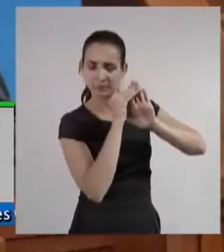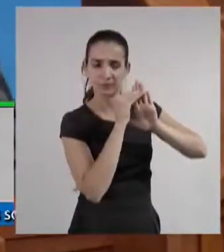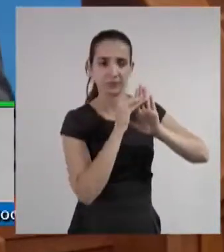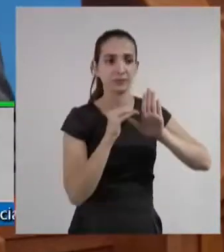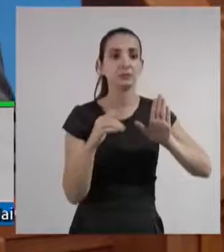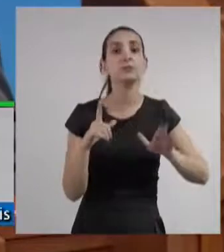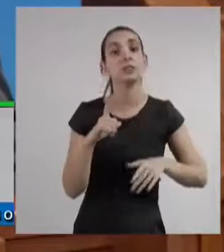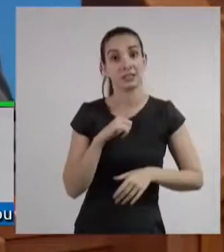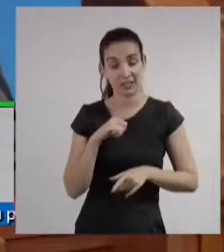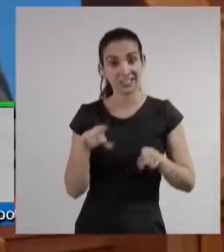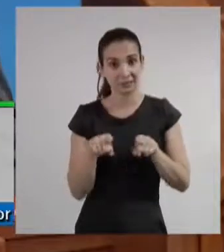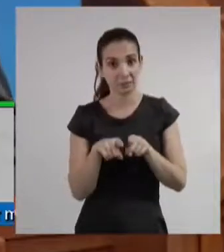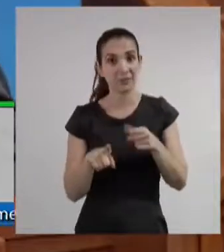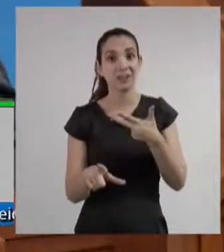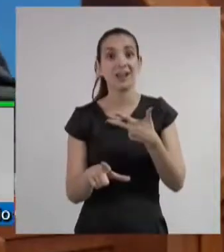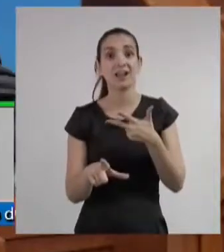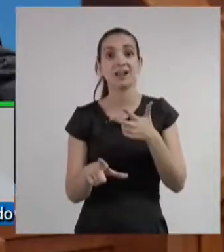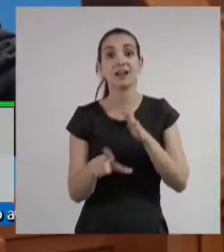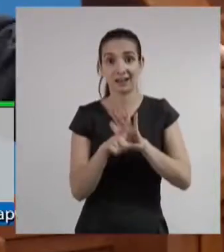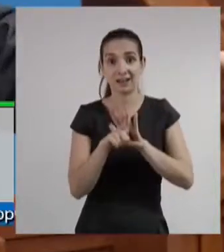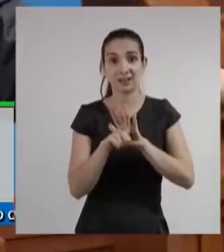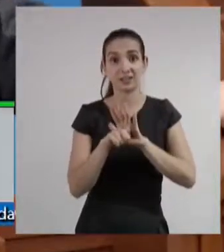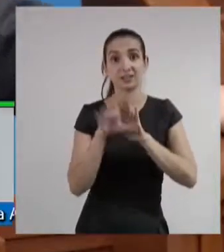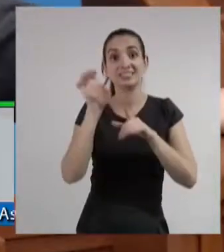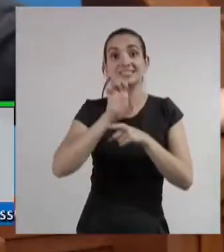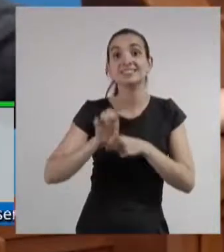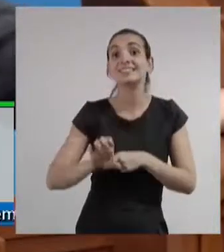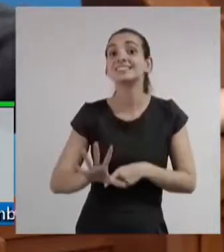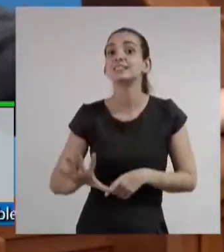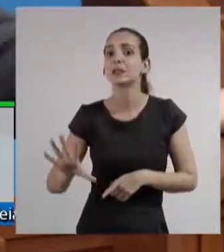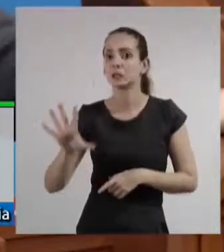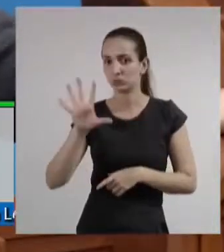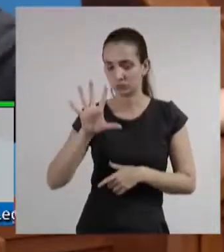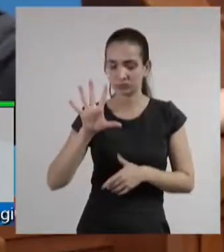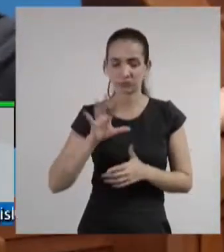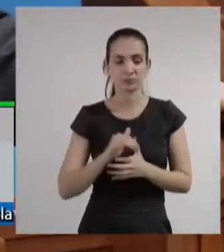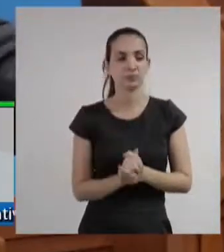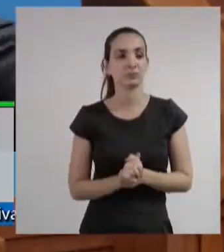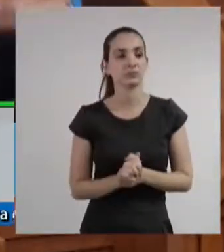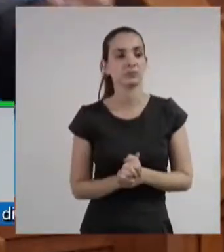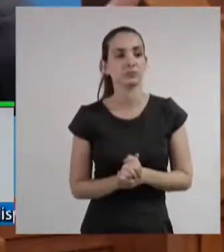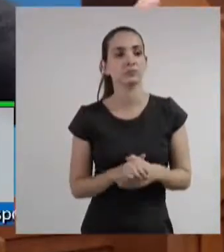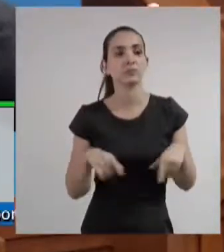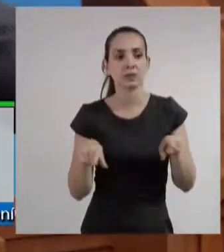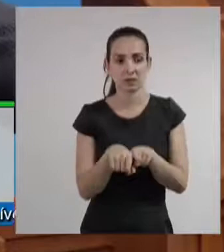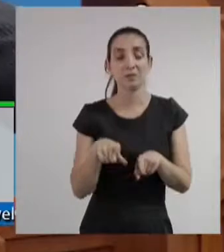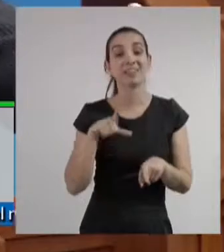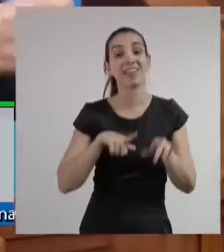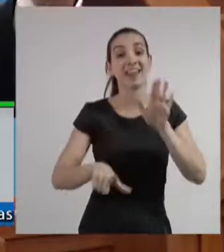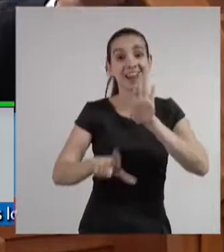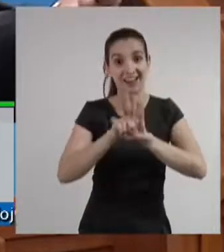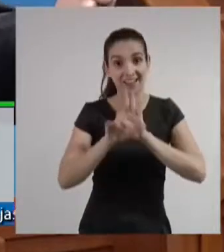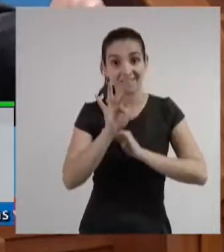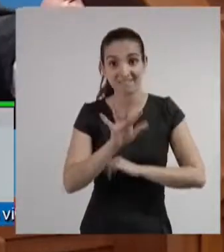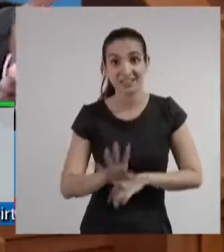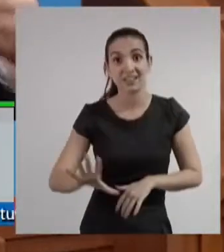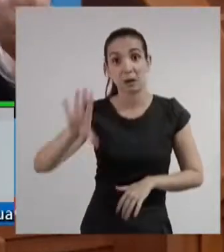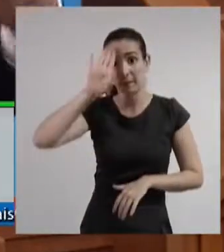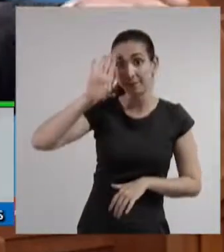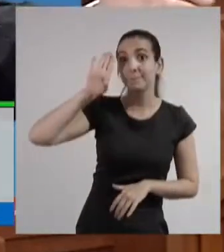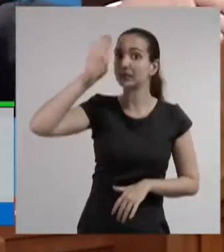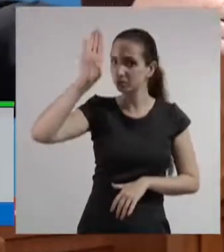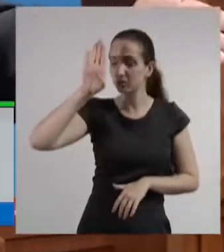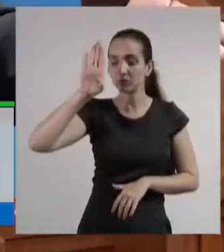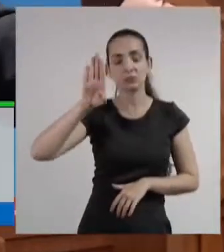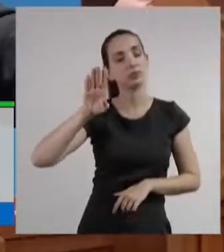lei estadual e tem também a lei federal, que é a maior de todas, e